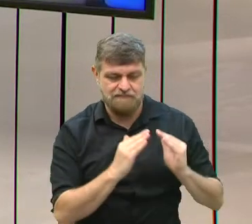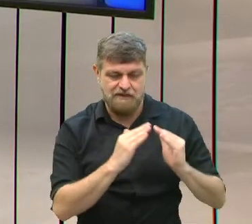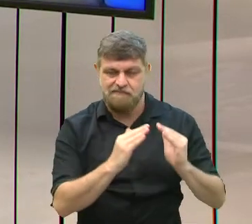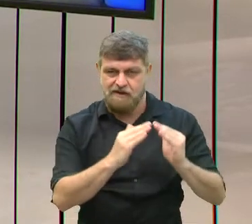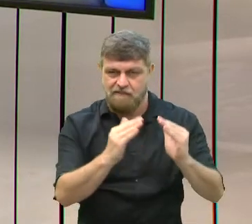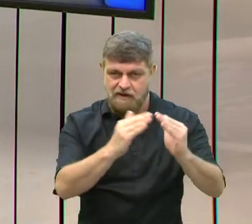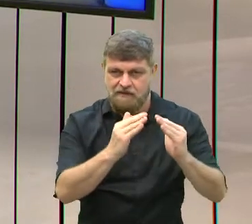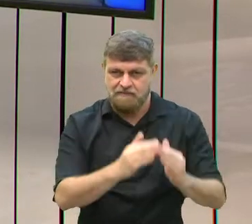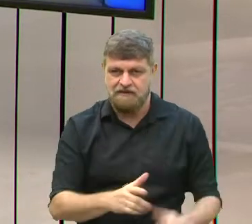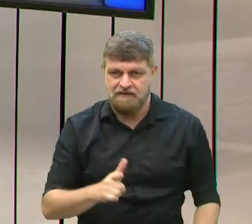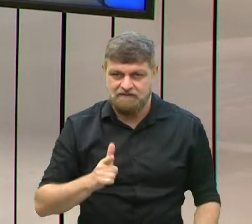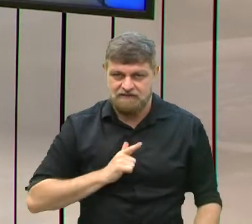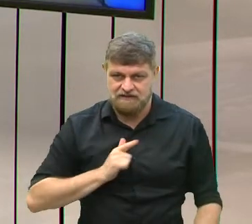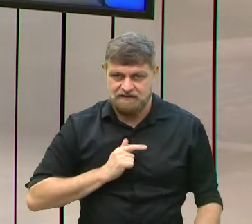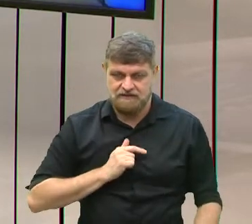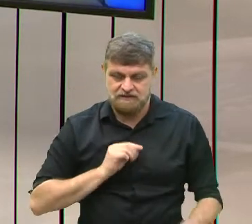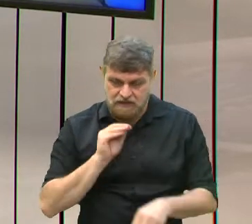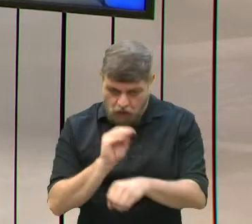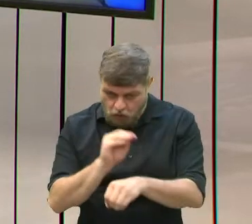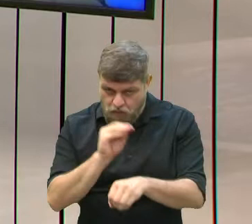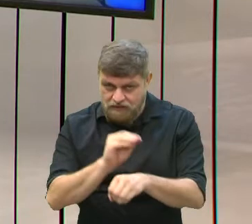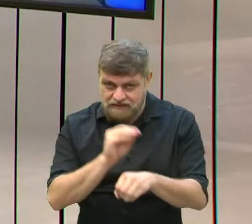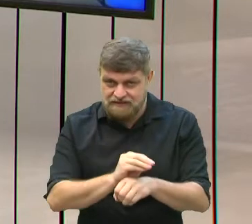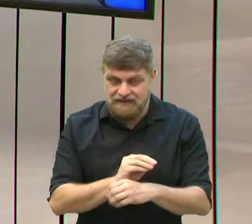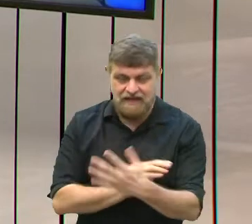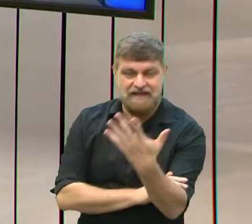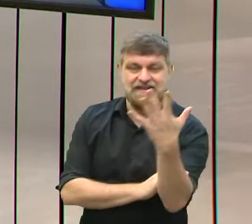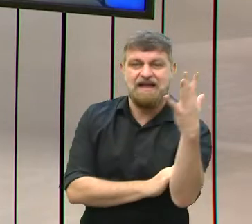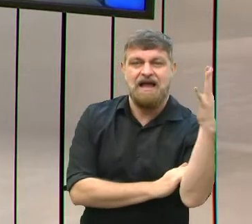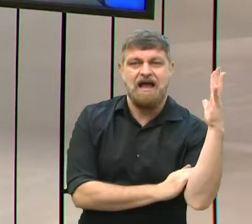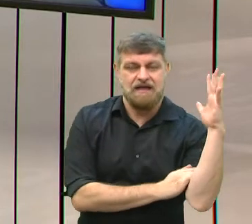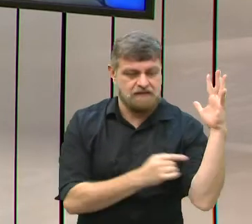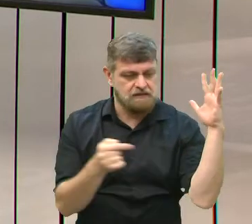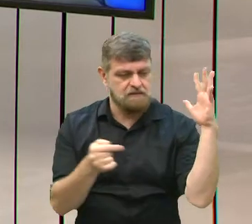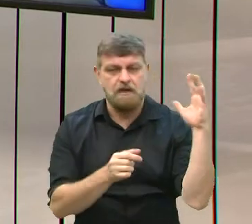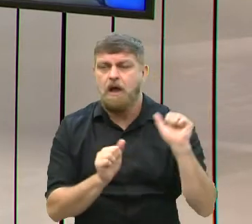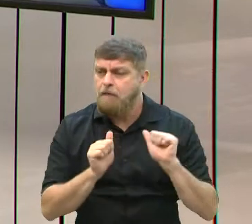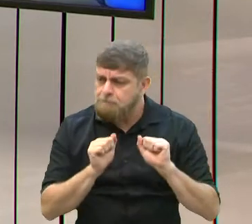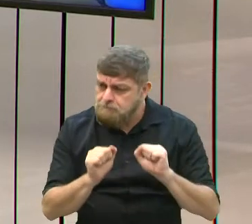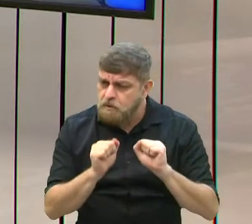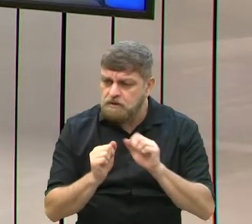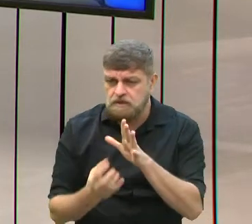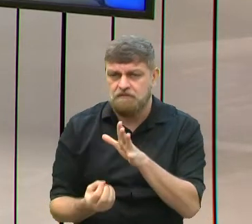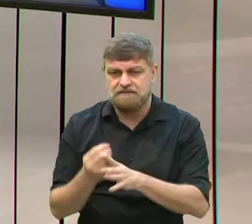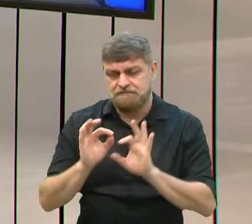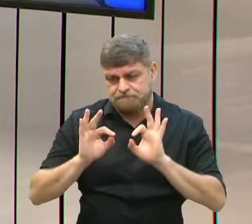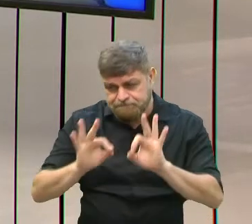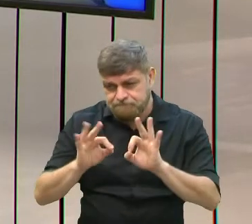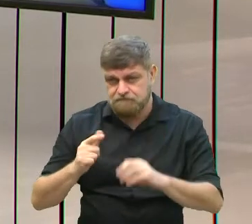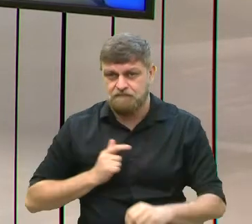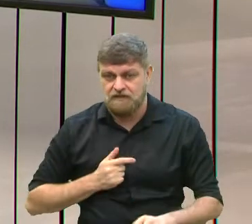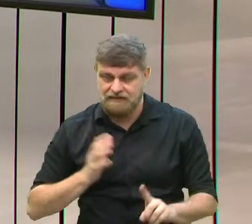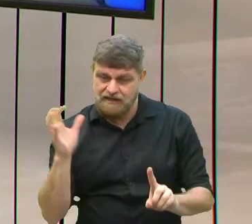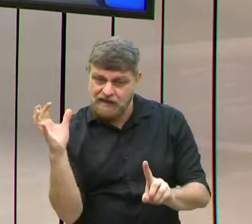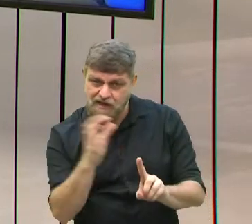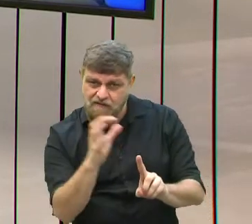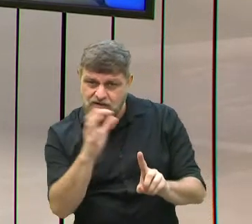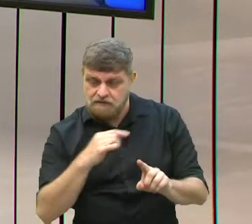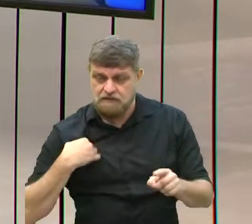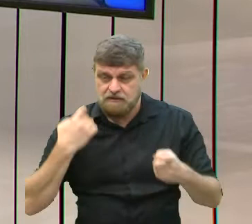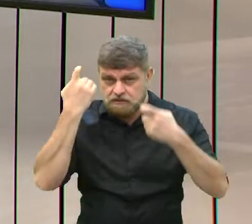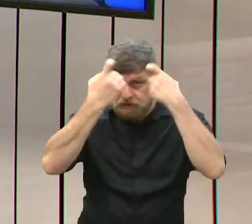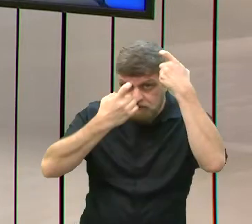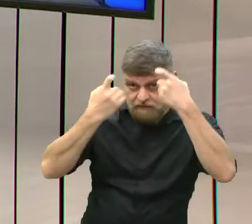esses parcelamentos são tratados dentro dessas áreas naturais, também pode ser bom, mas é um fator de pressão que nos